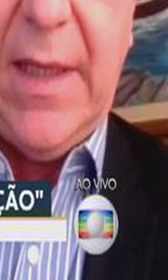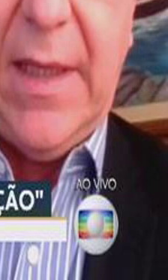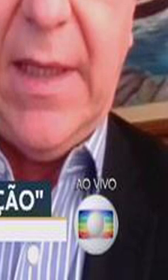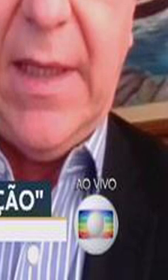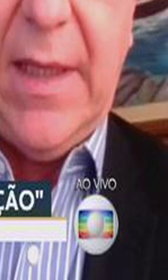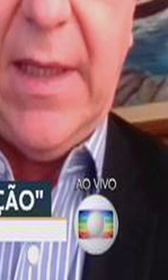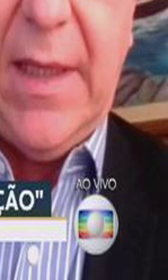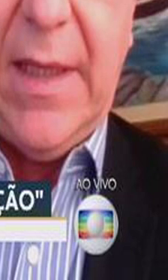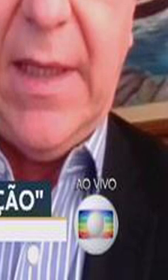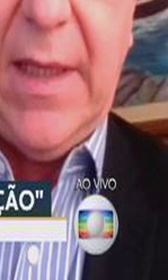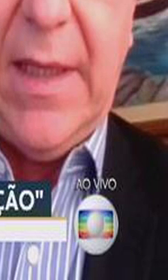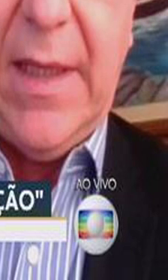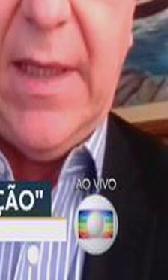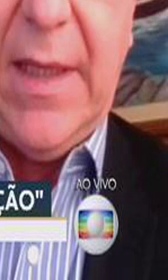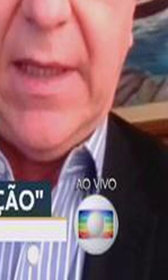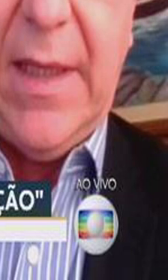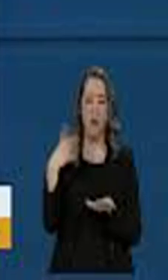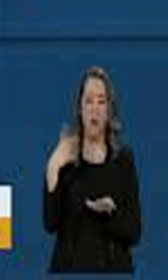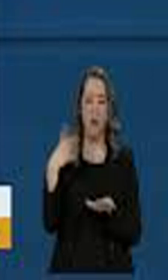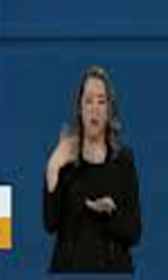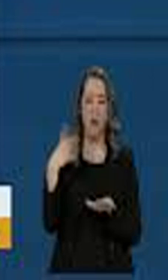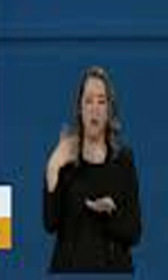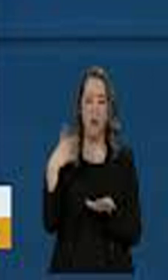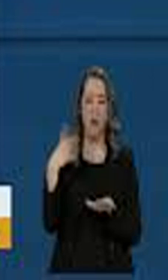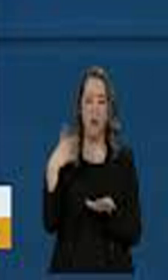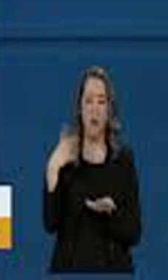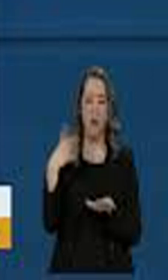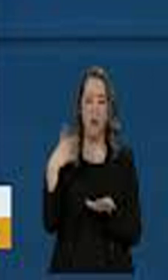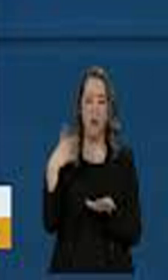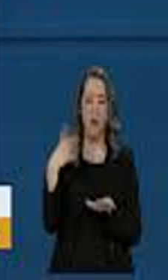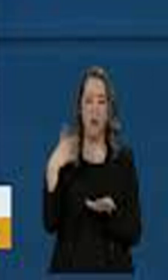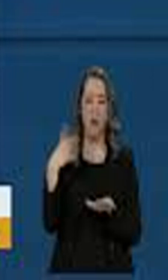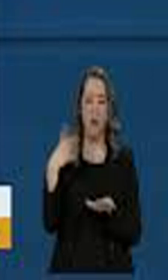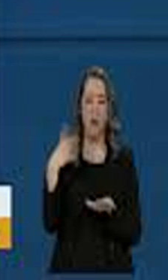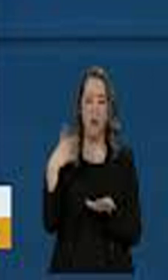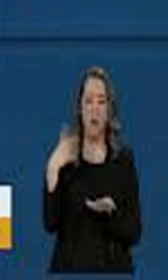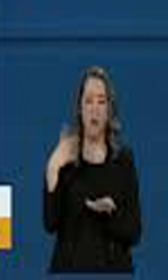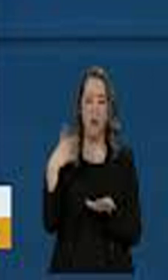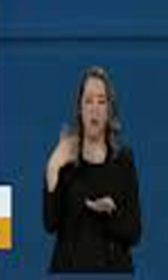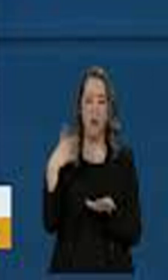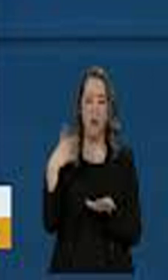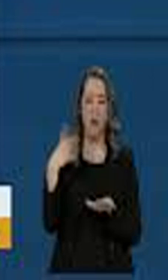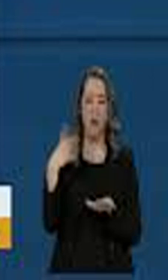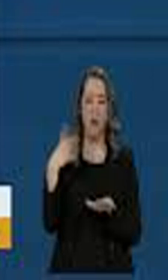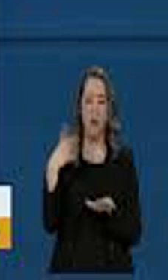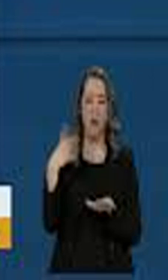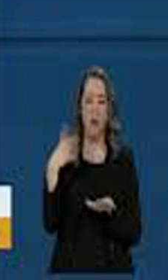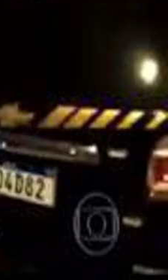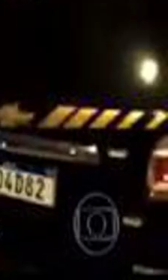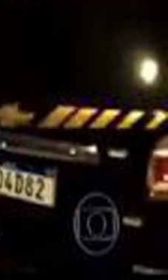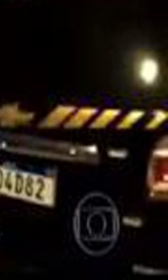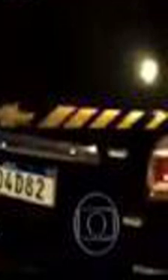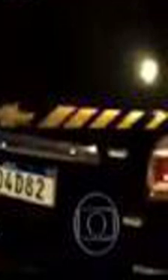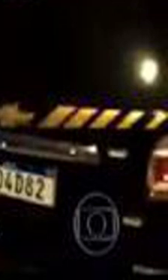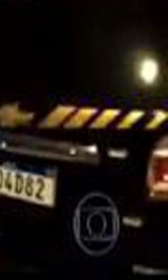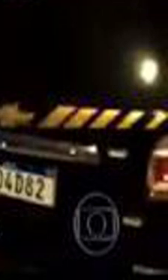medicamentos que compõem o que sinto passam nos hospitais que possuem leitos destinados para corrigir 19 no estado que se